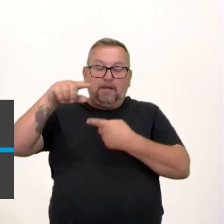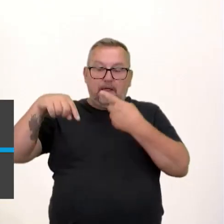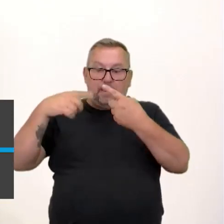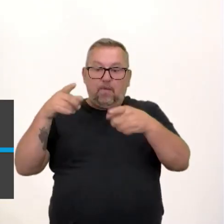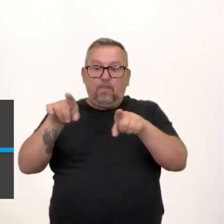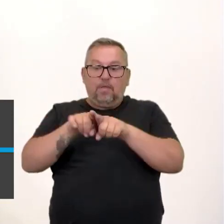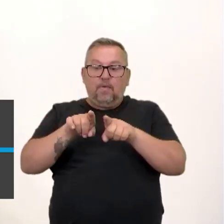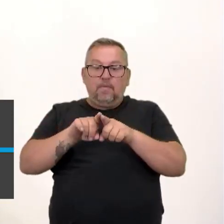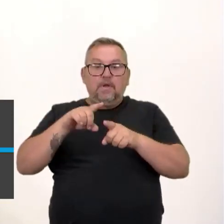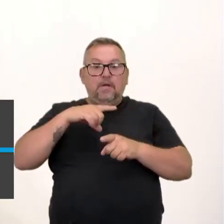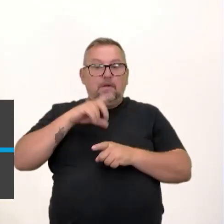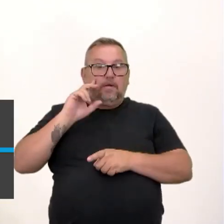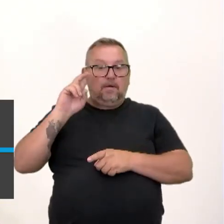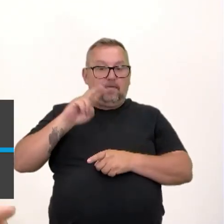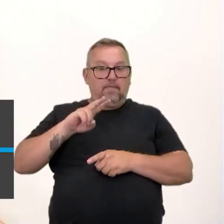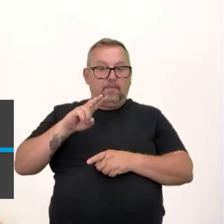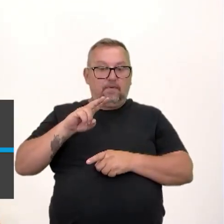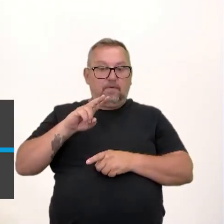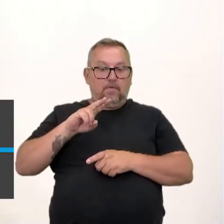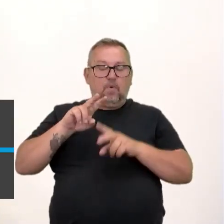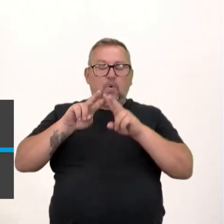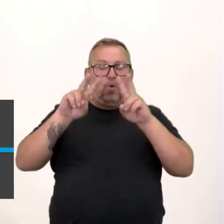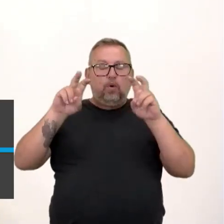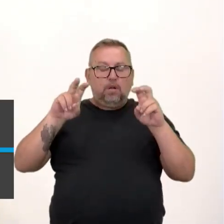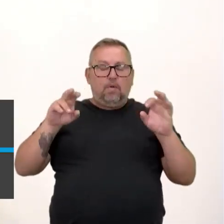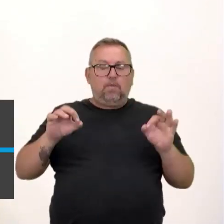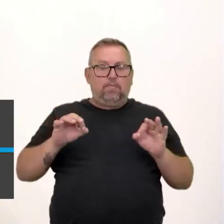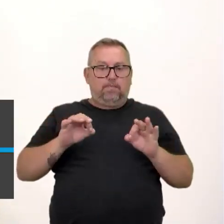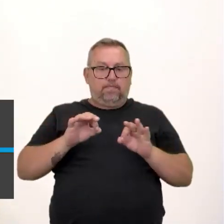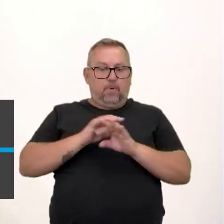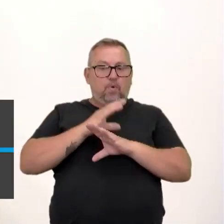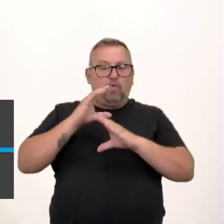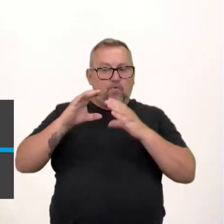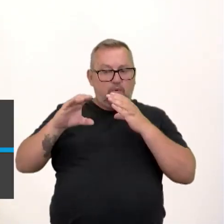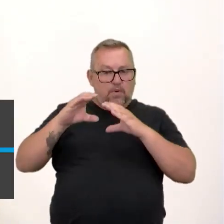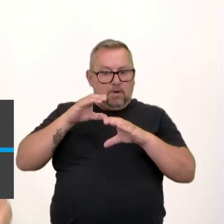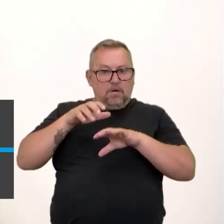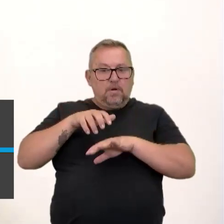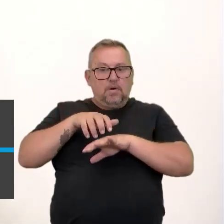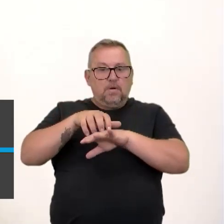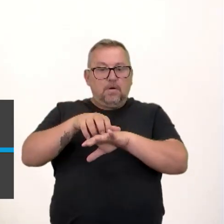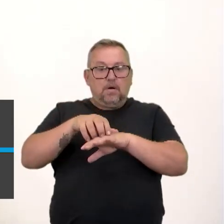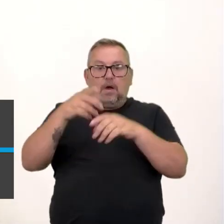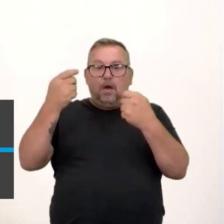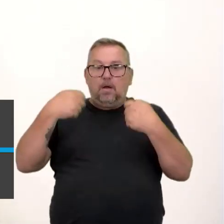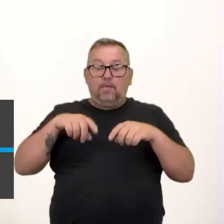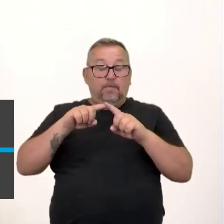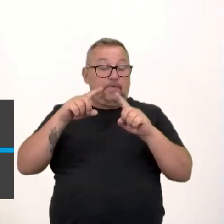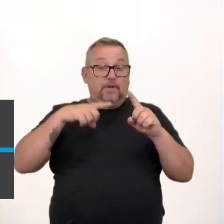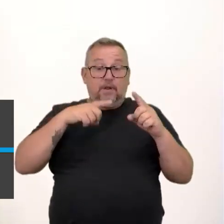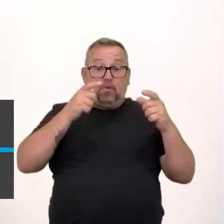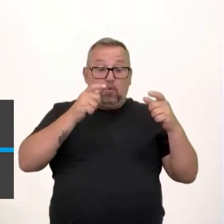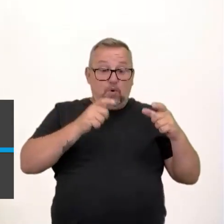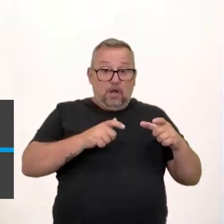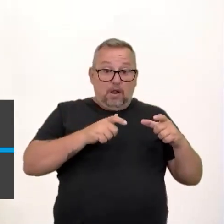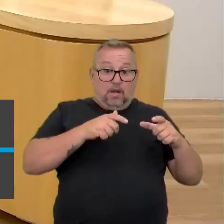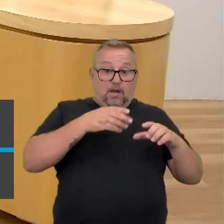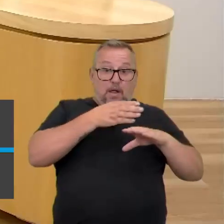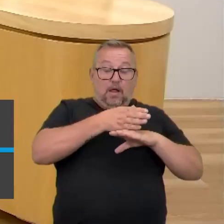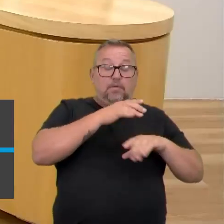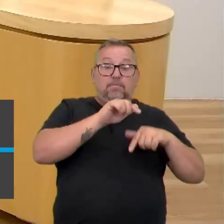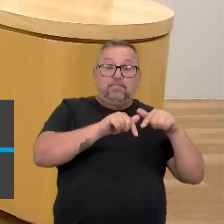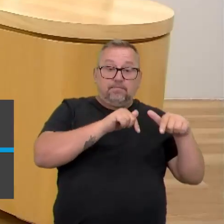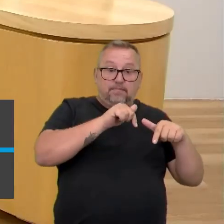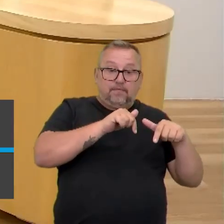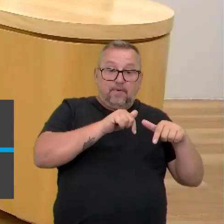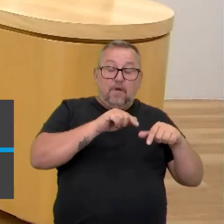Hoje, nós temos um nível tecnológico tão apurado de comunicação e transporte que eu não preciso estar num lugar com acesso a serviço. O